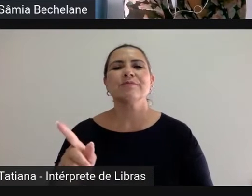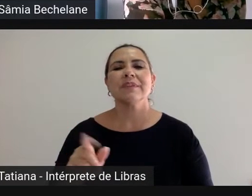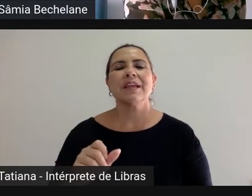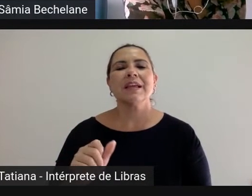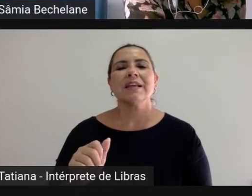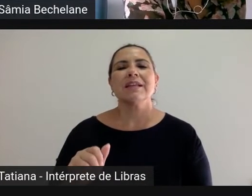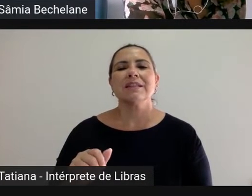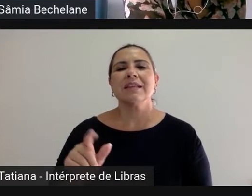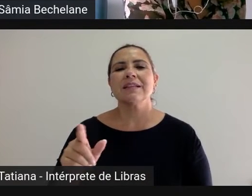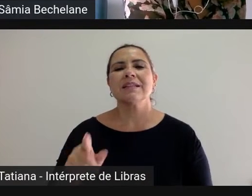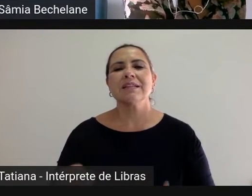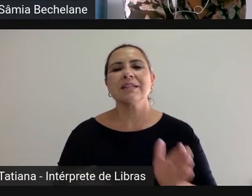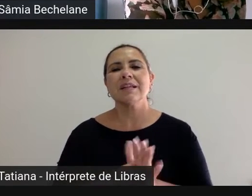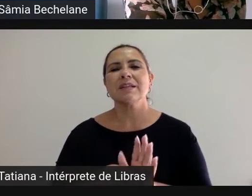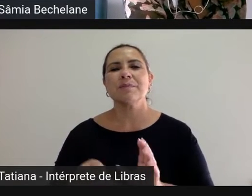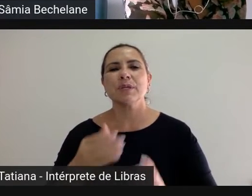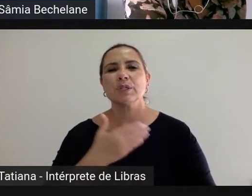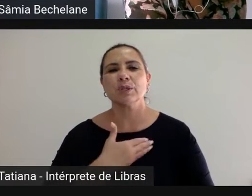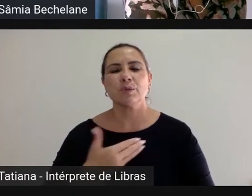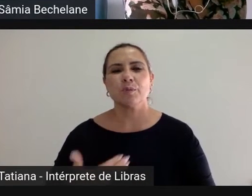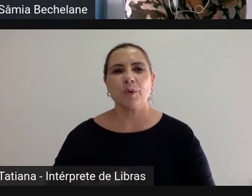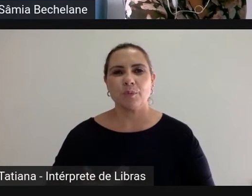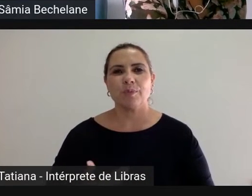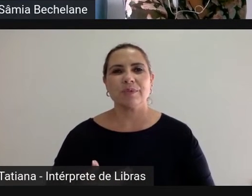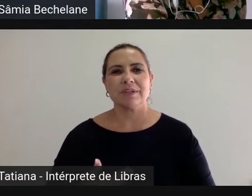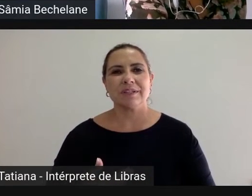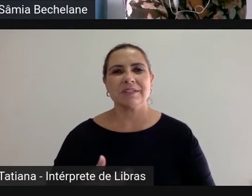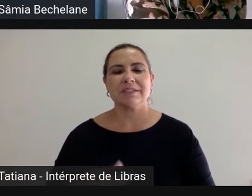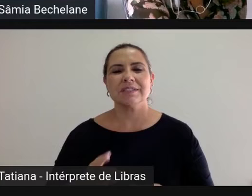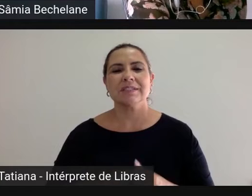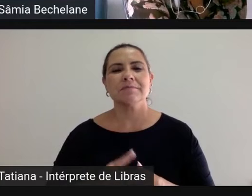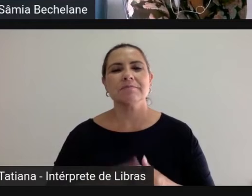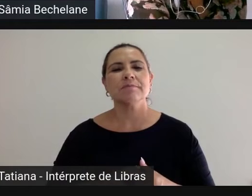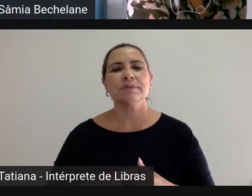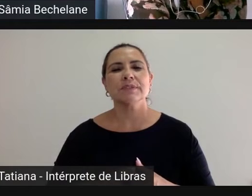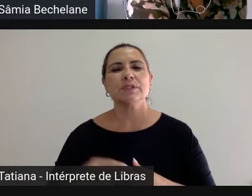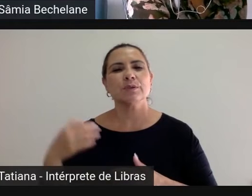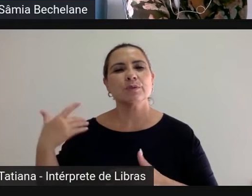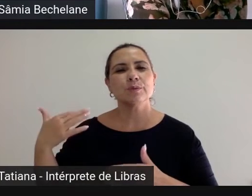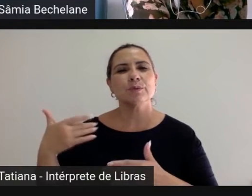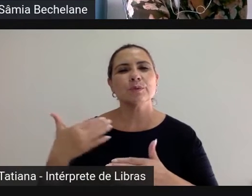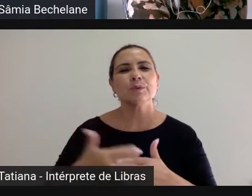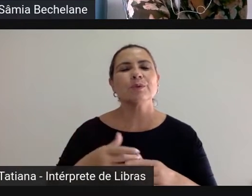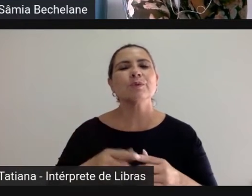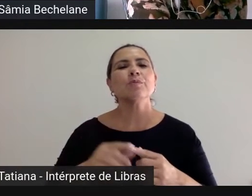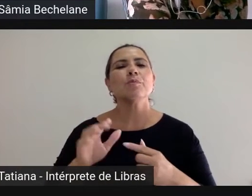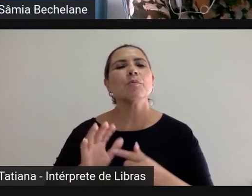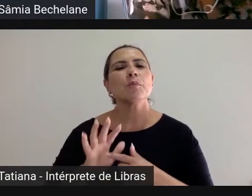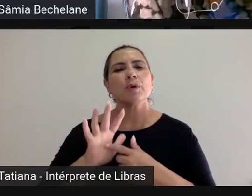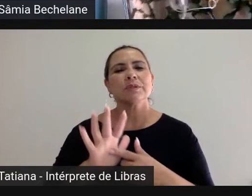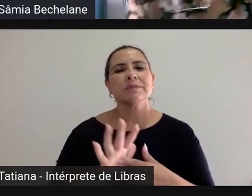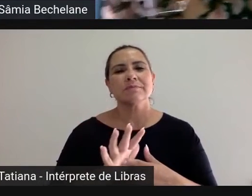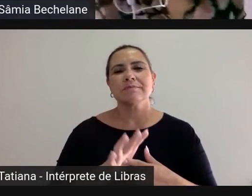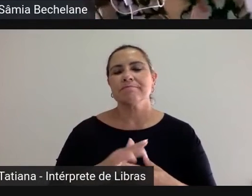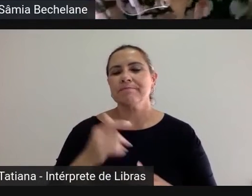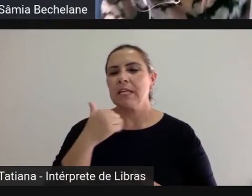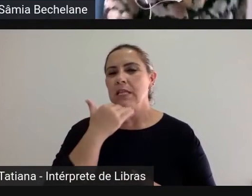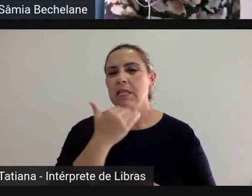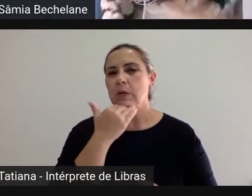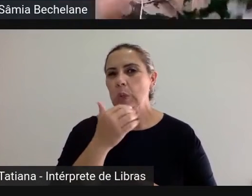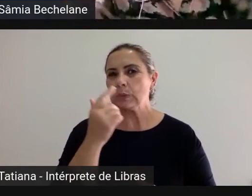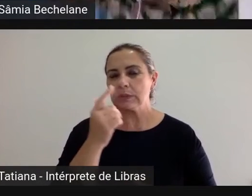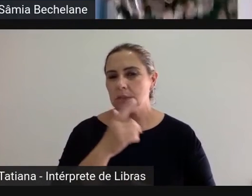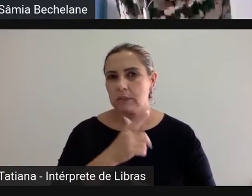a esfera pública tradicional, né, de Habermas, lá na racionalidade pura, ela não deu conta de